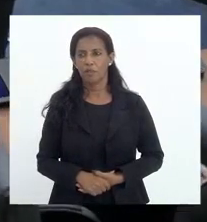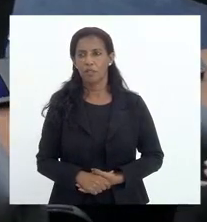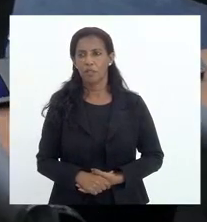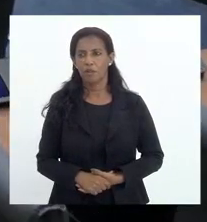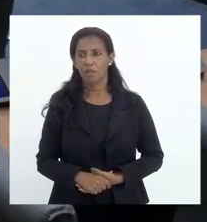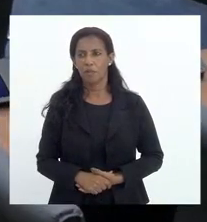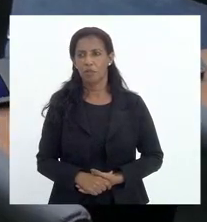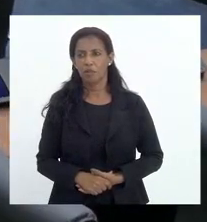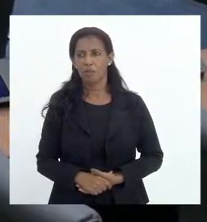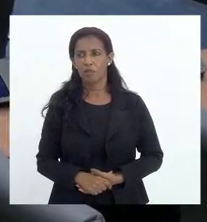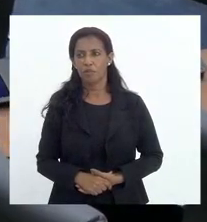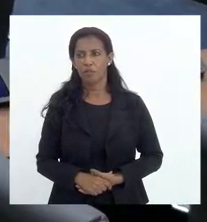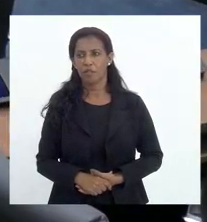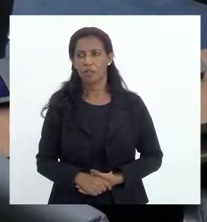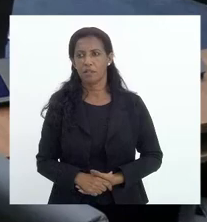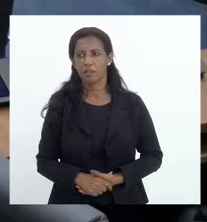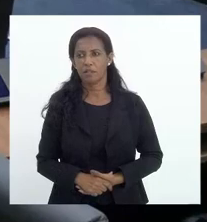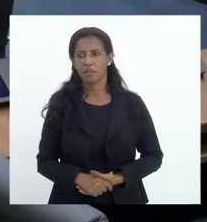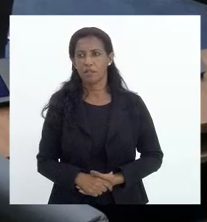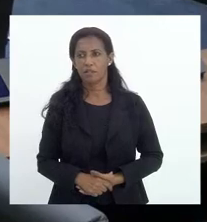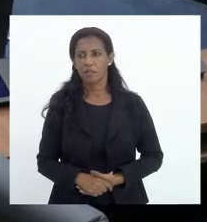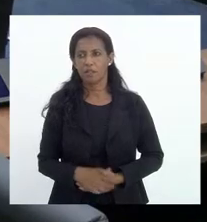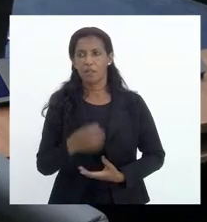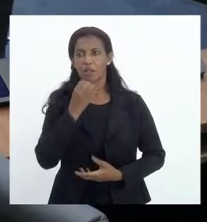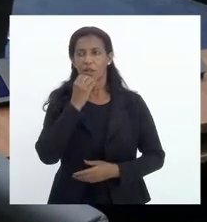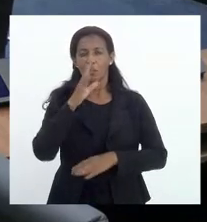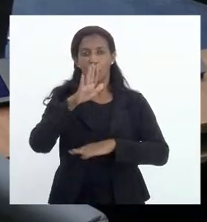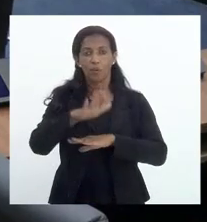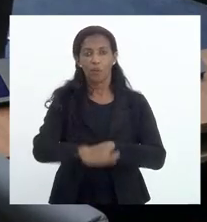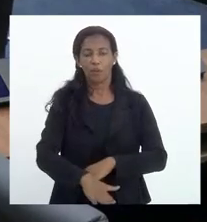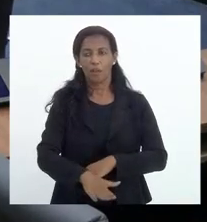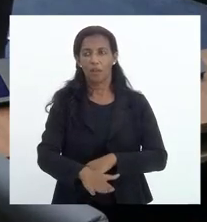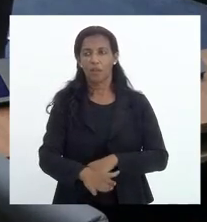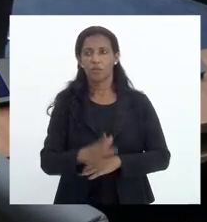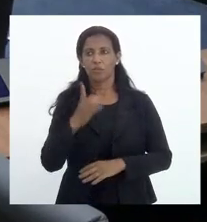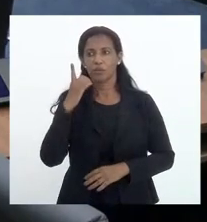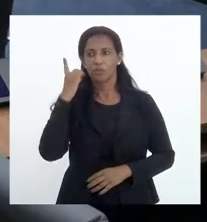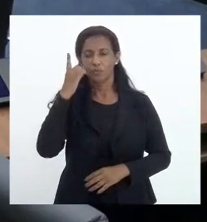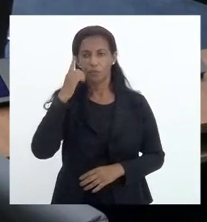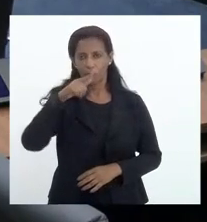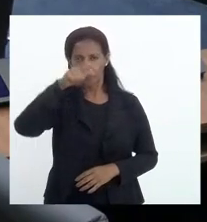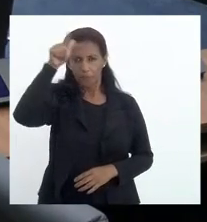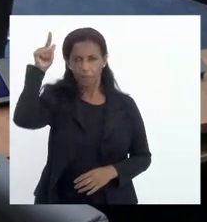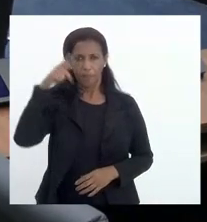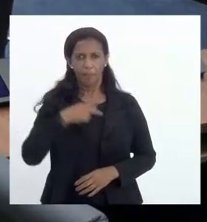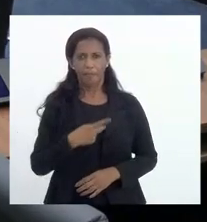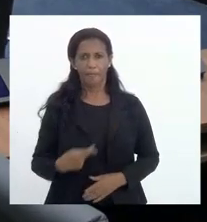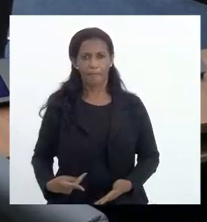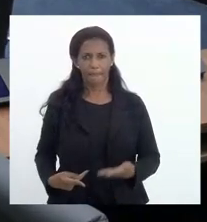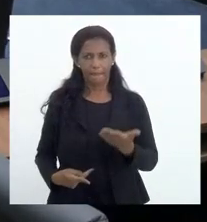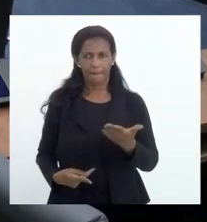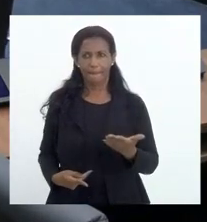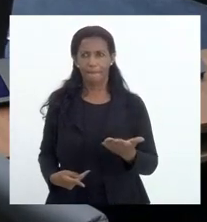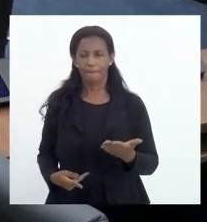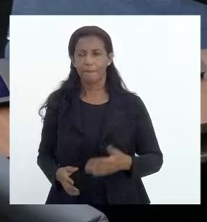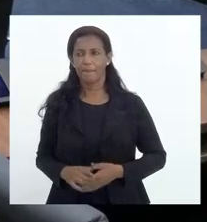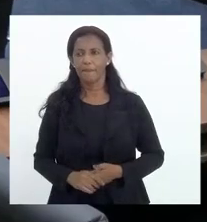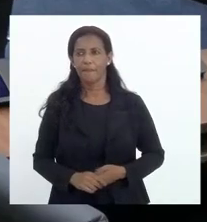no outro. Isso. Boa tarde ao deputado Luiz Paulo, que preside a mesa, a quem eu